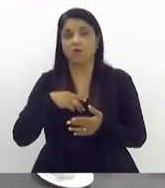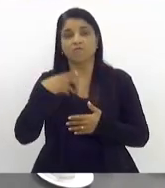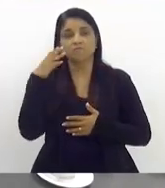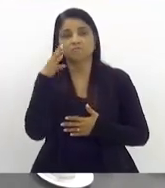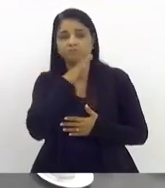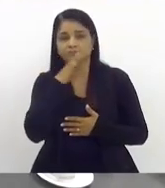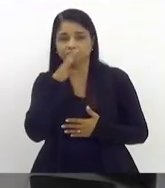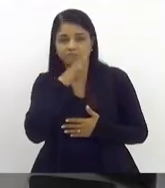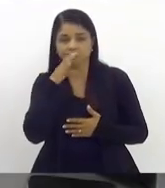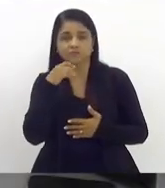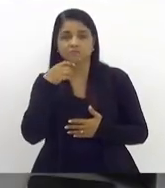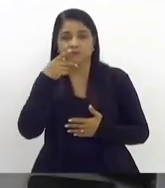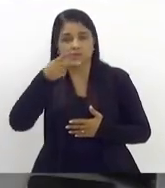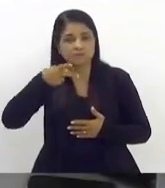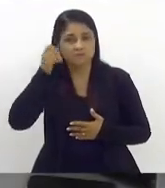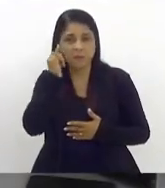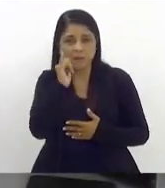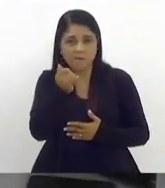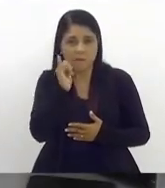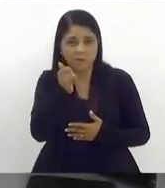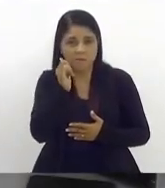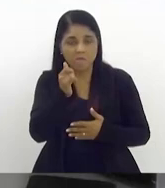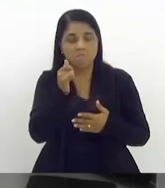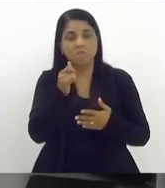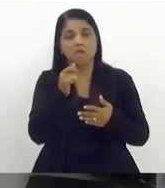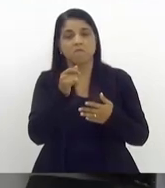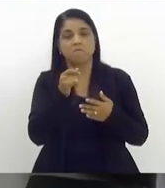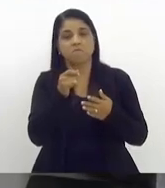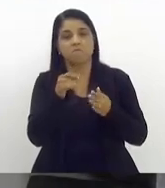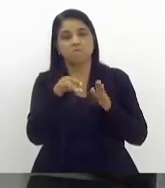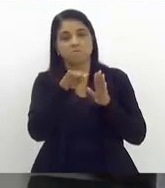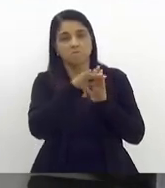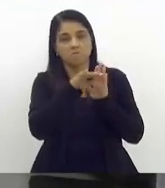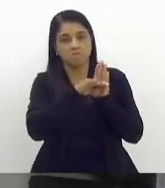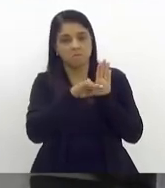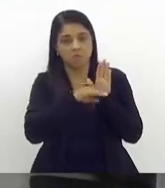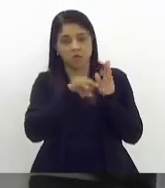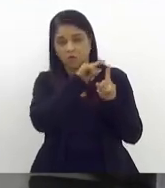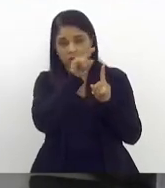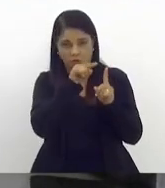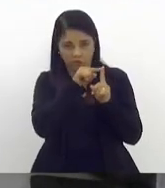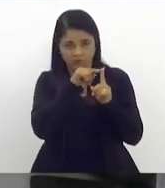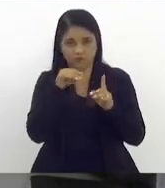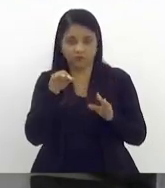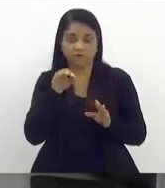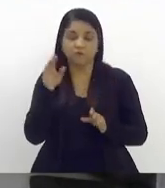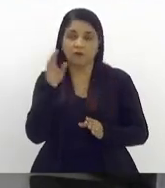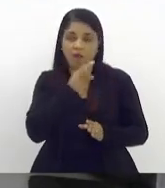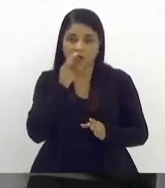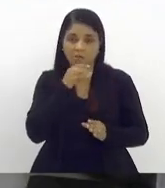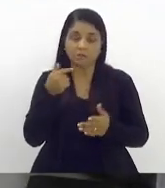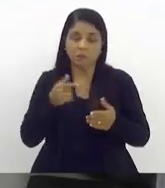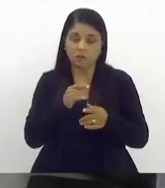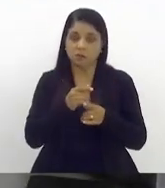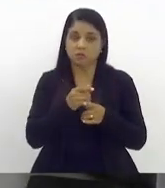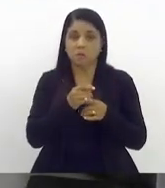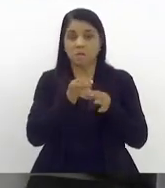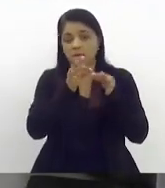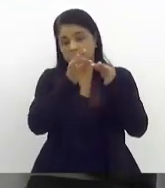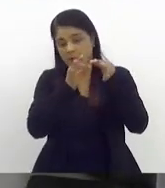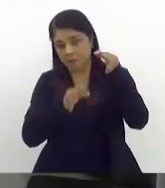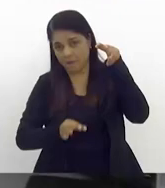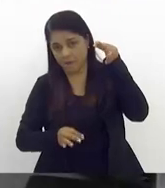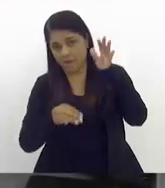a gente tem uma pauta extensa hoje para poder conseguir vencer, né? Então, não adianta a gente querer também ser